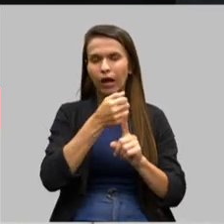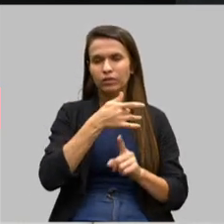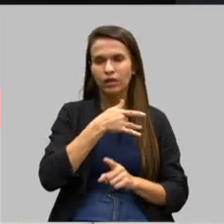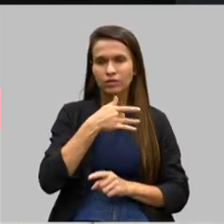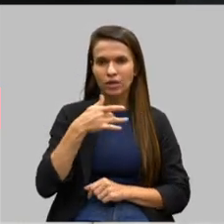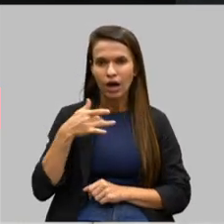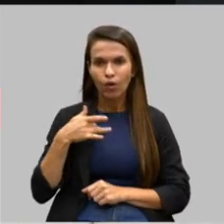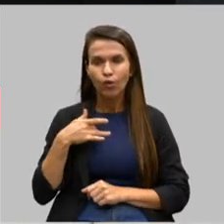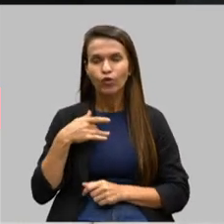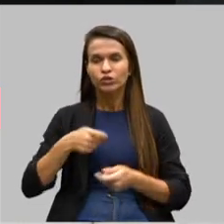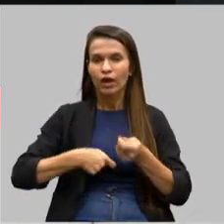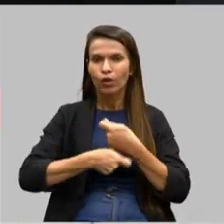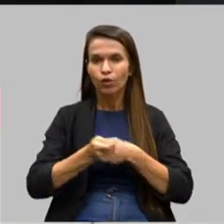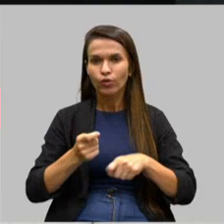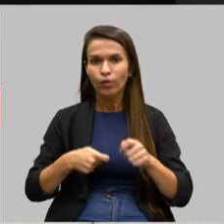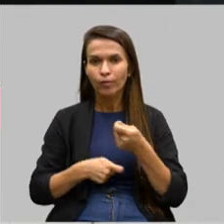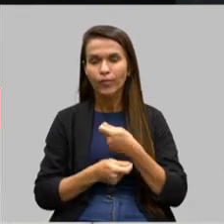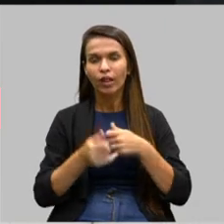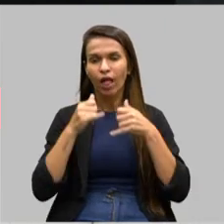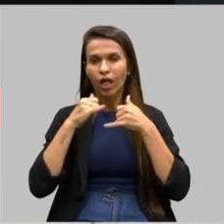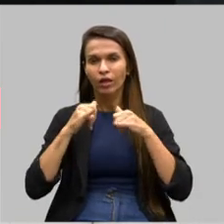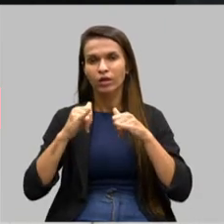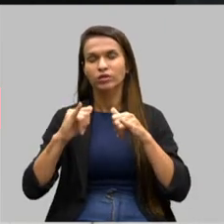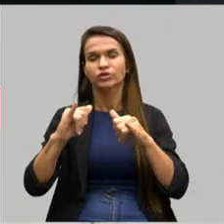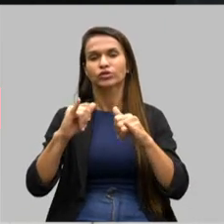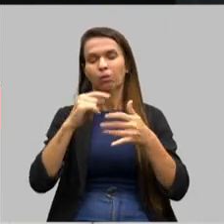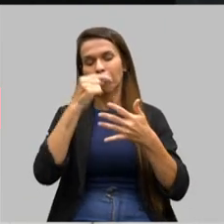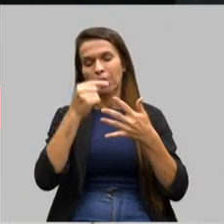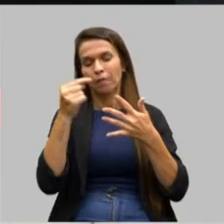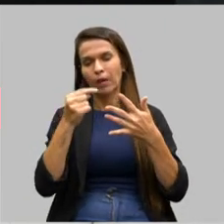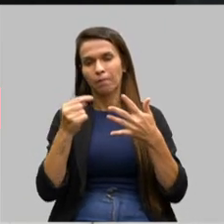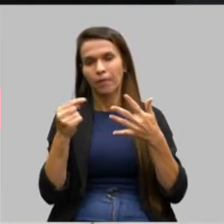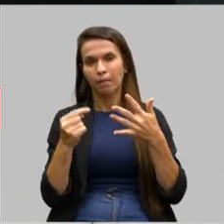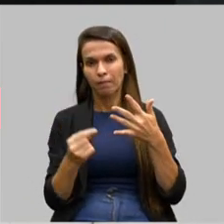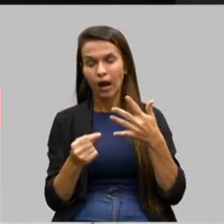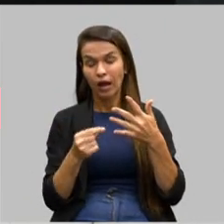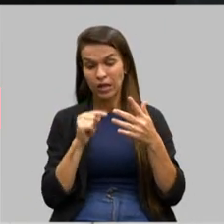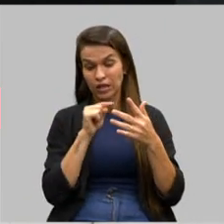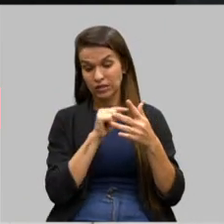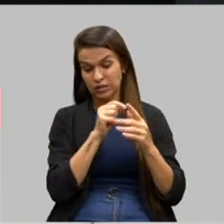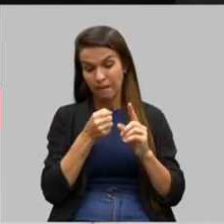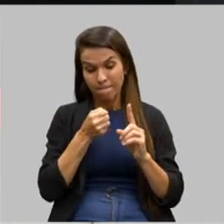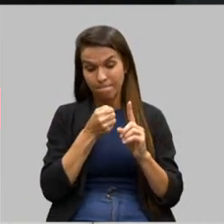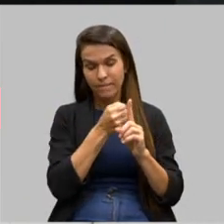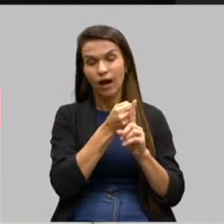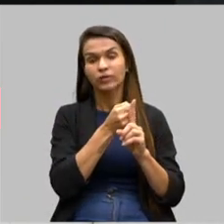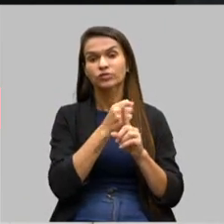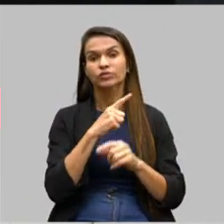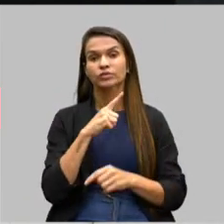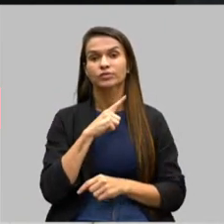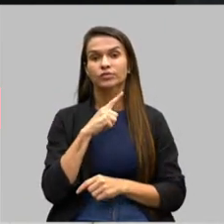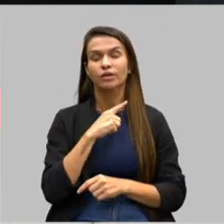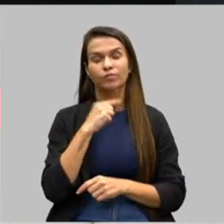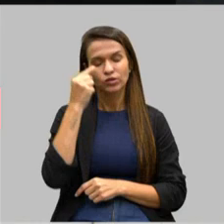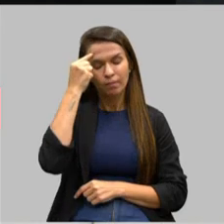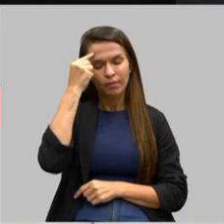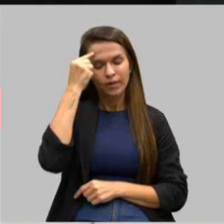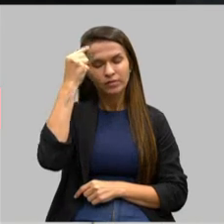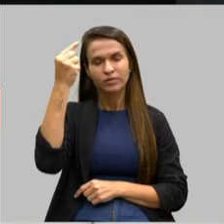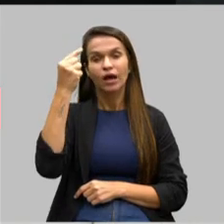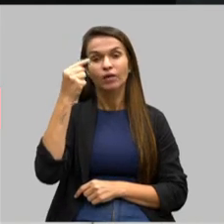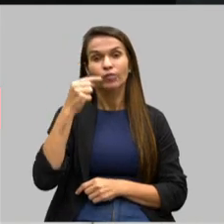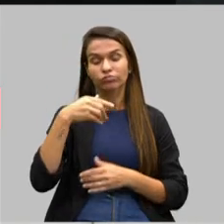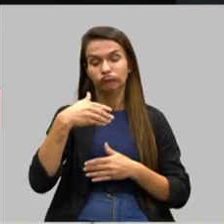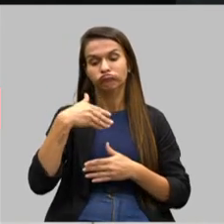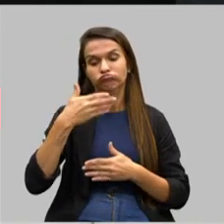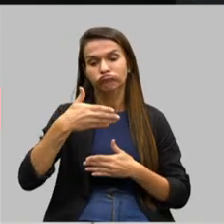na economia, na energia, e esses impactos nós temos que pensá-los, porque daqui para